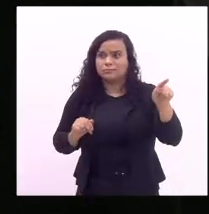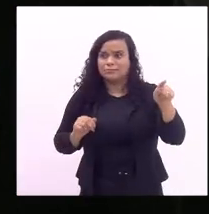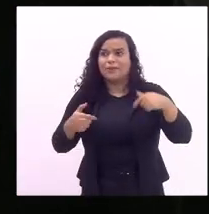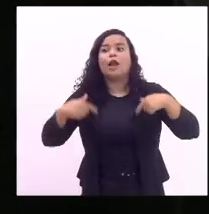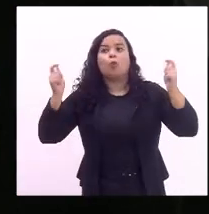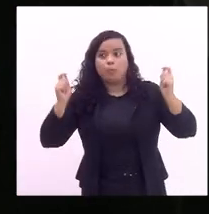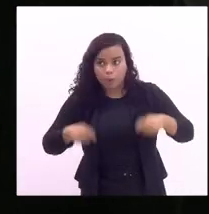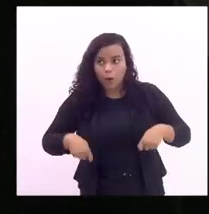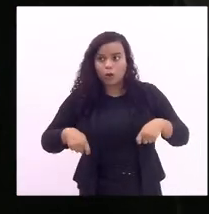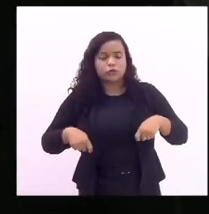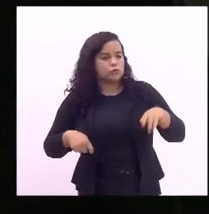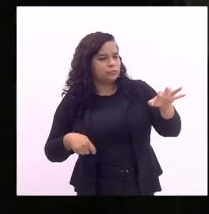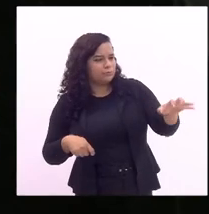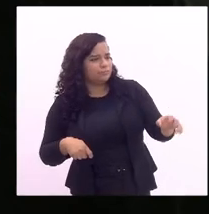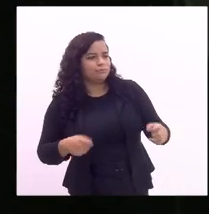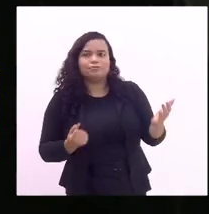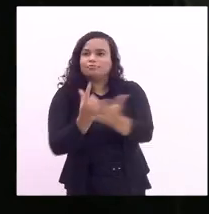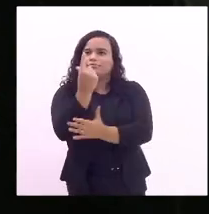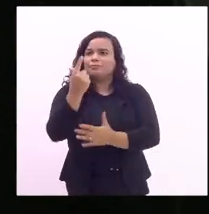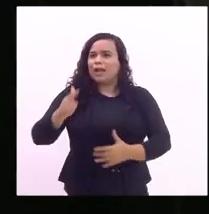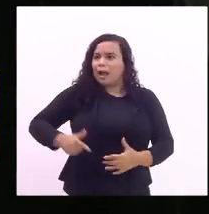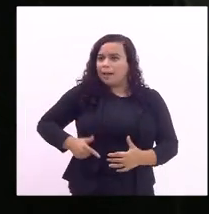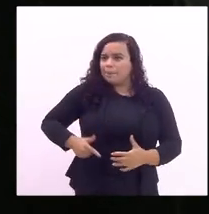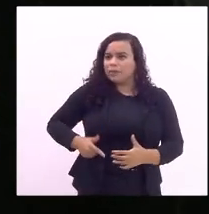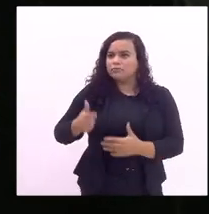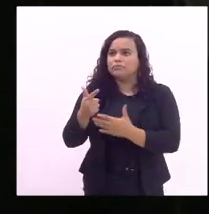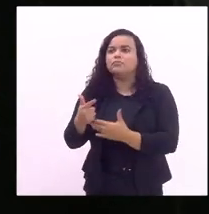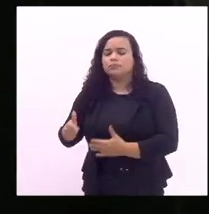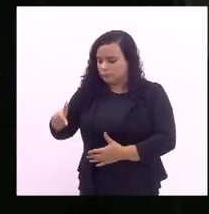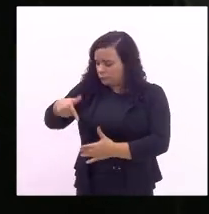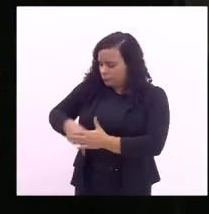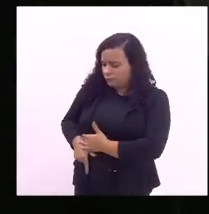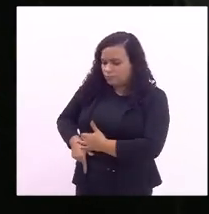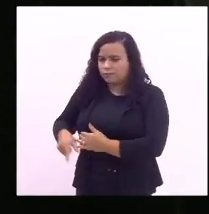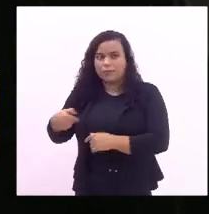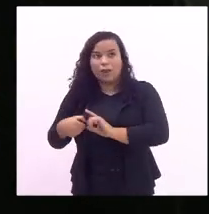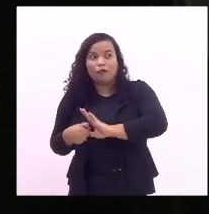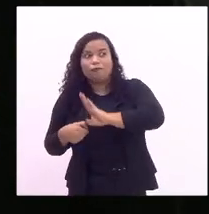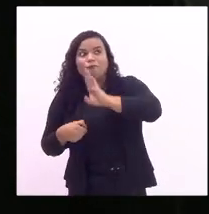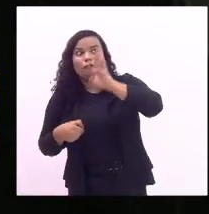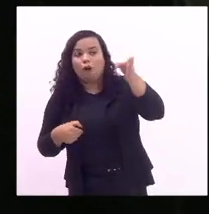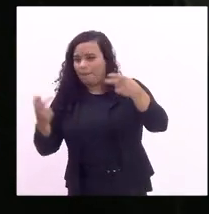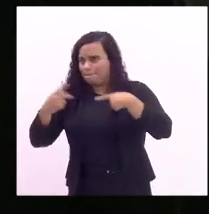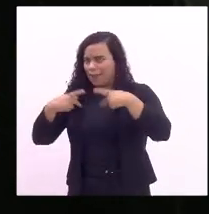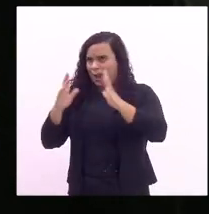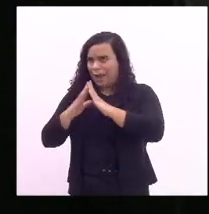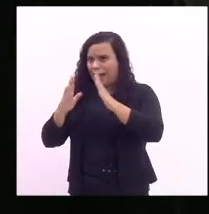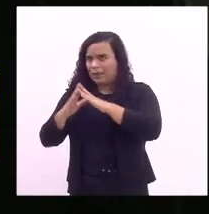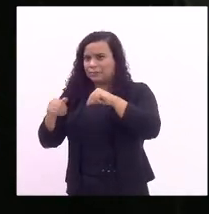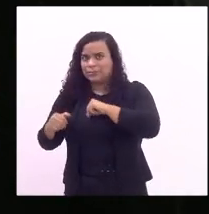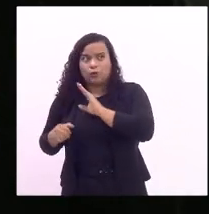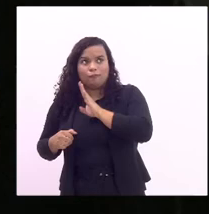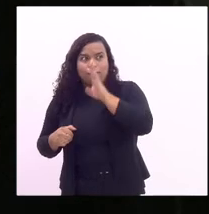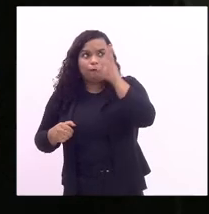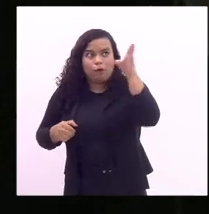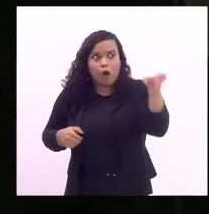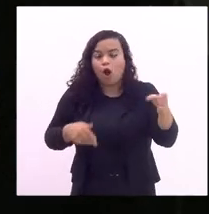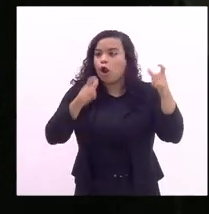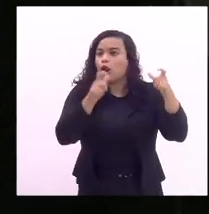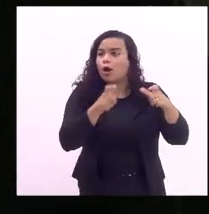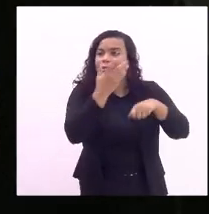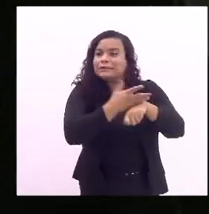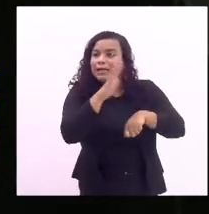eu saia da minha casa e vá até o estande de tiro para aprender a atirar,